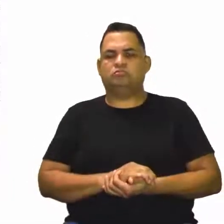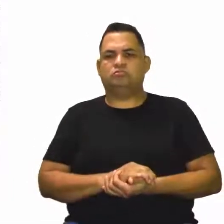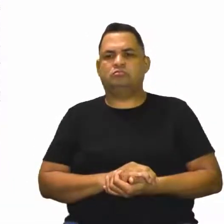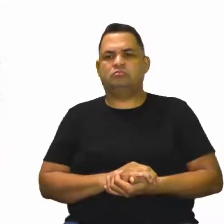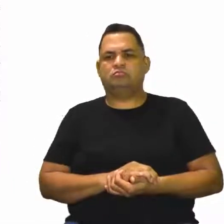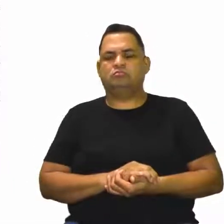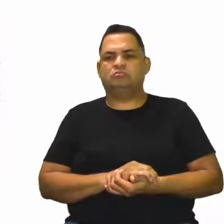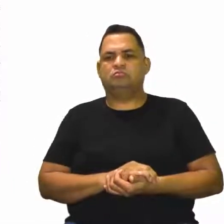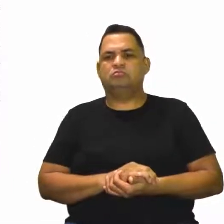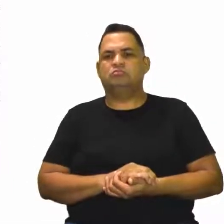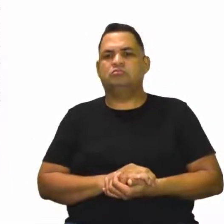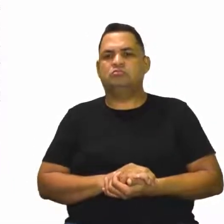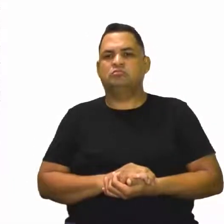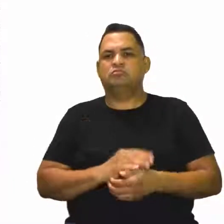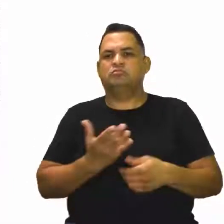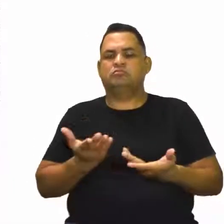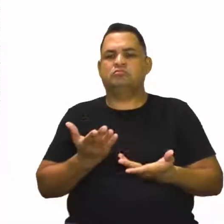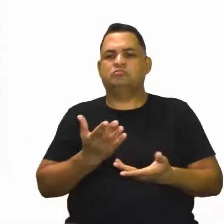alguma